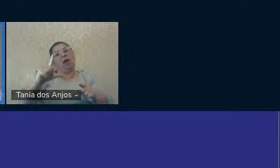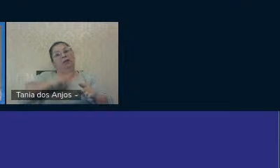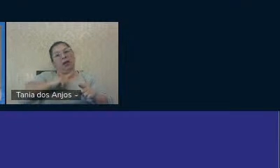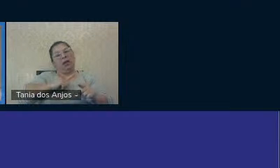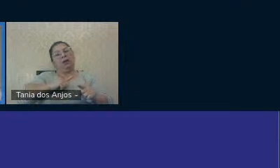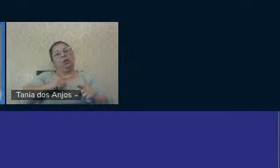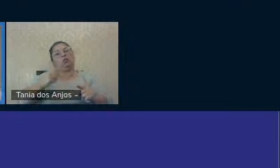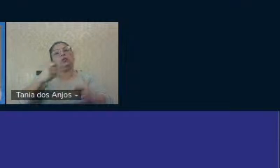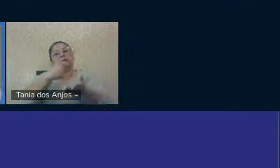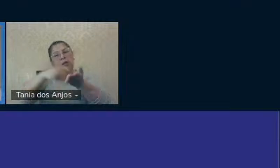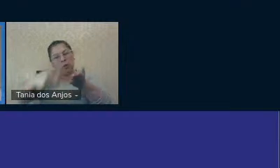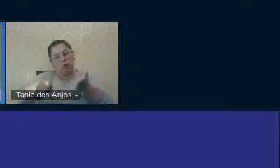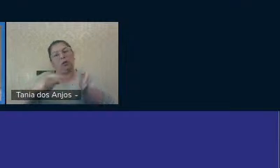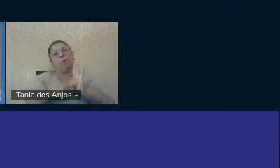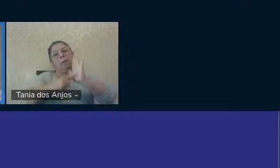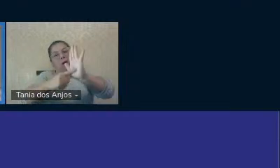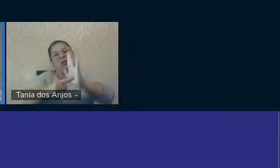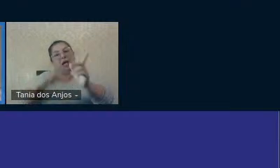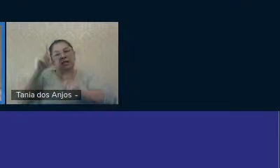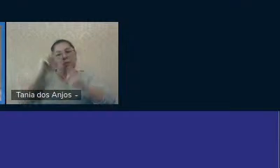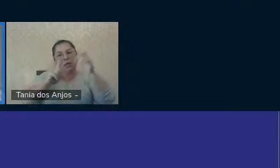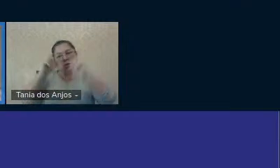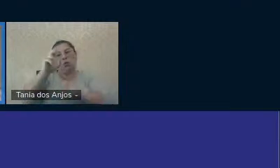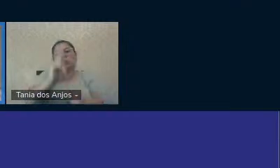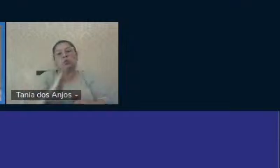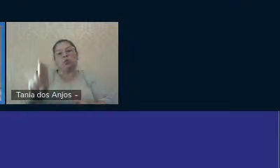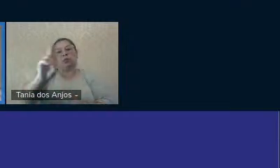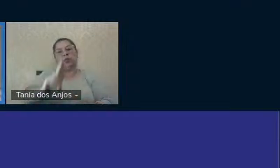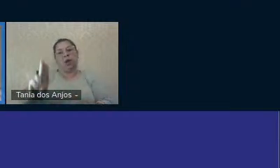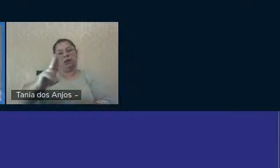expressões utilizadas em formas de...